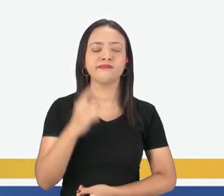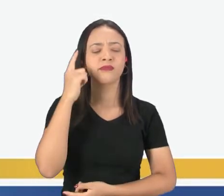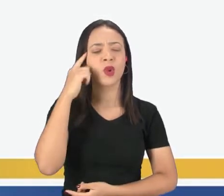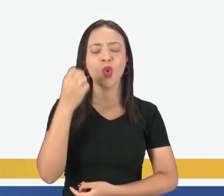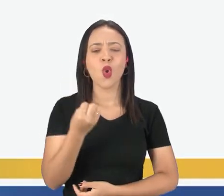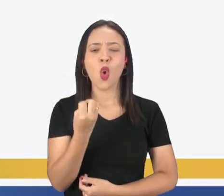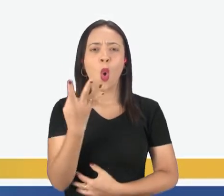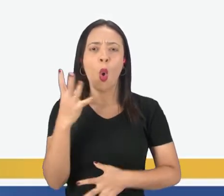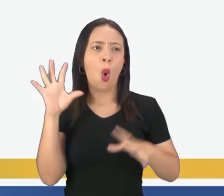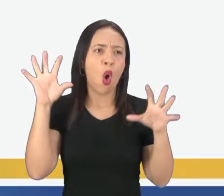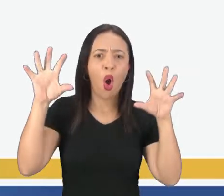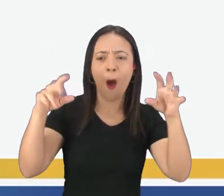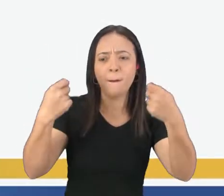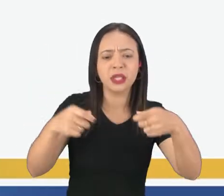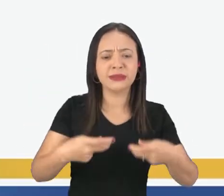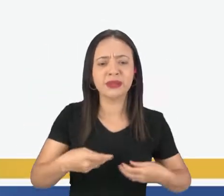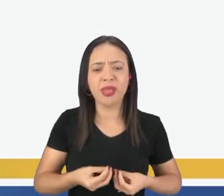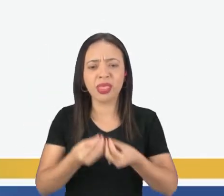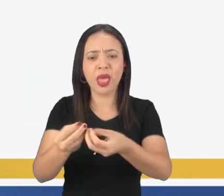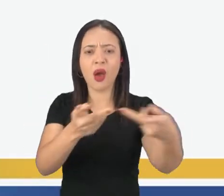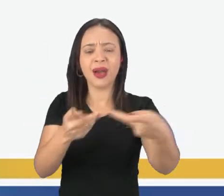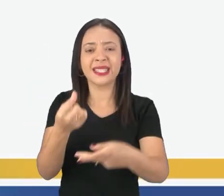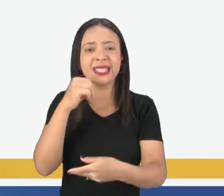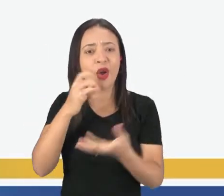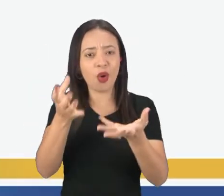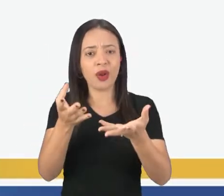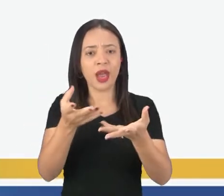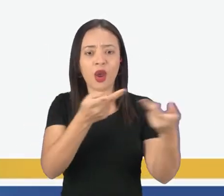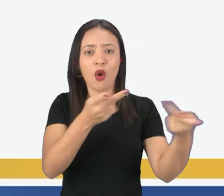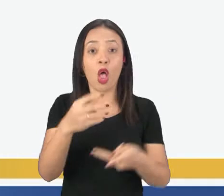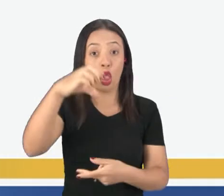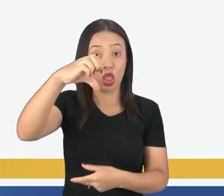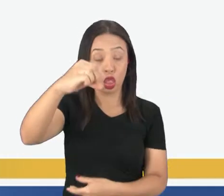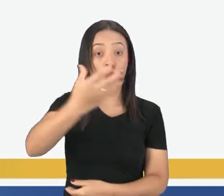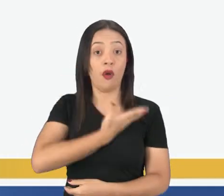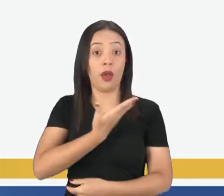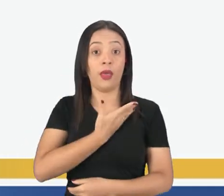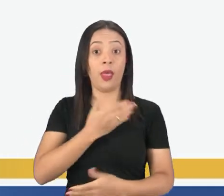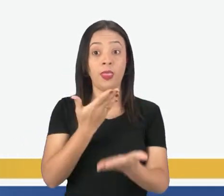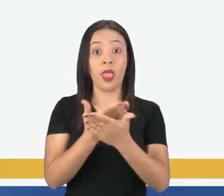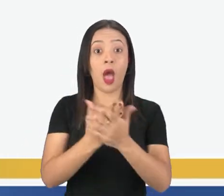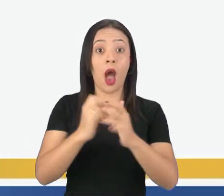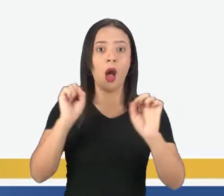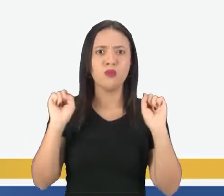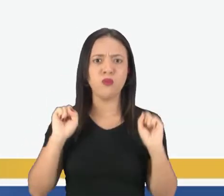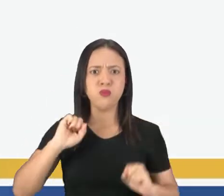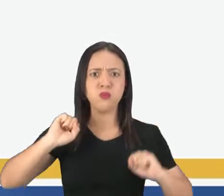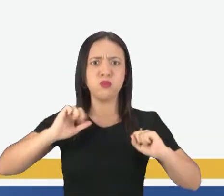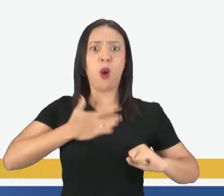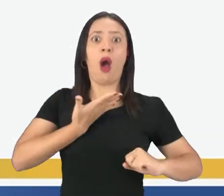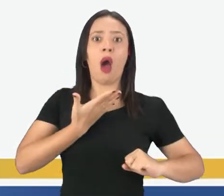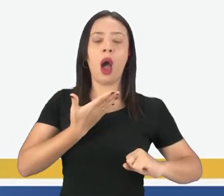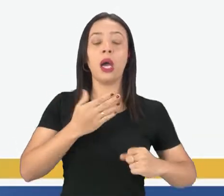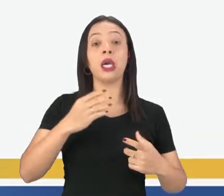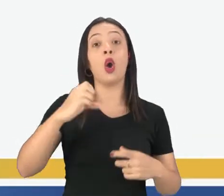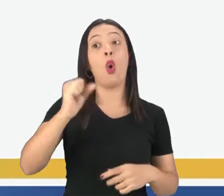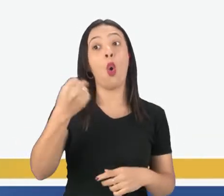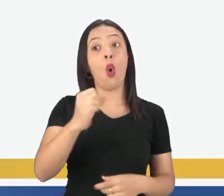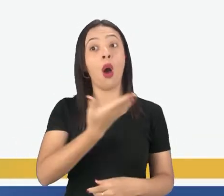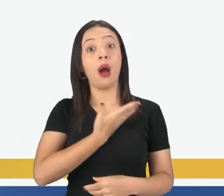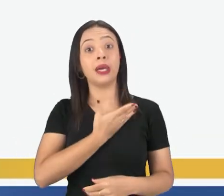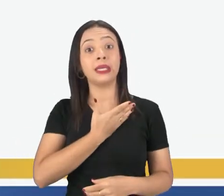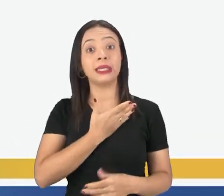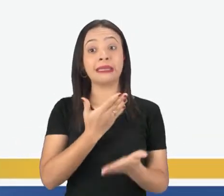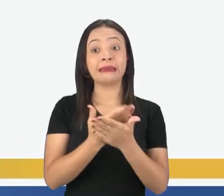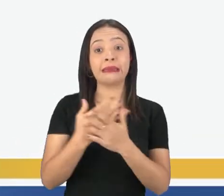Para quantos monstros tenho que mandar os convites da festa se quero convidar 9 colegas da aula de sustos e 8 colegas da aula de fantasias?